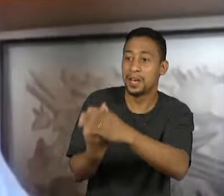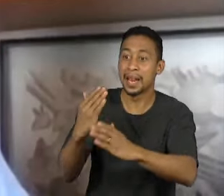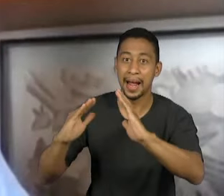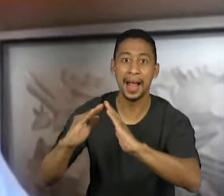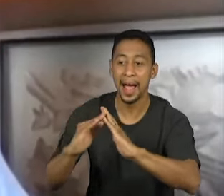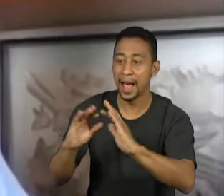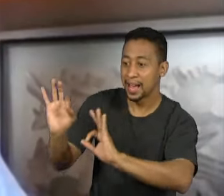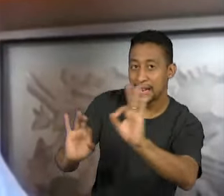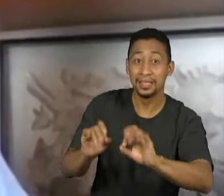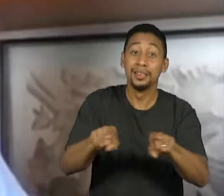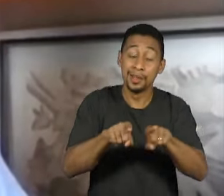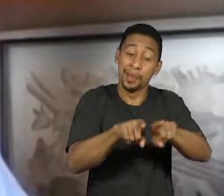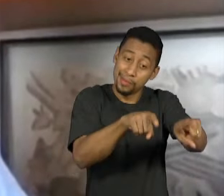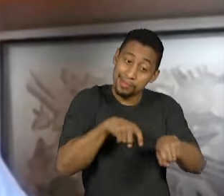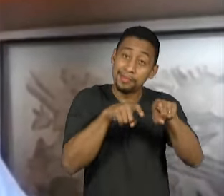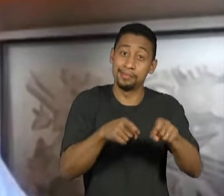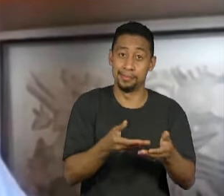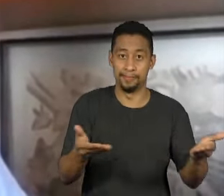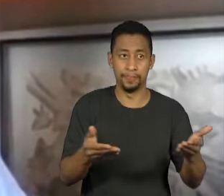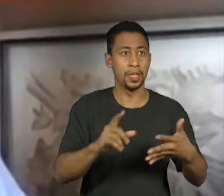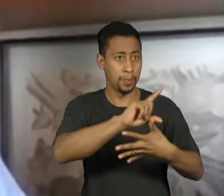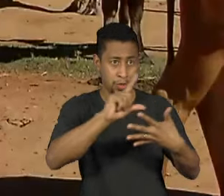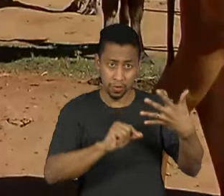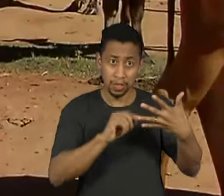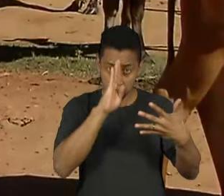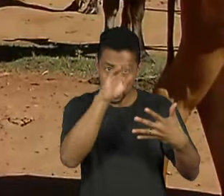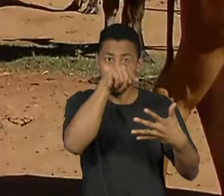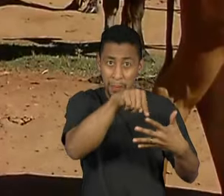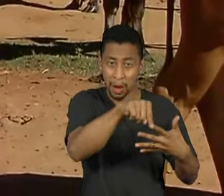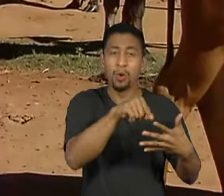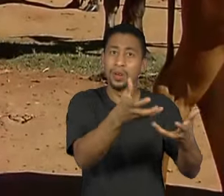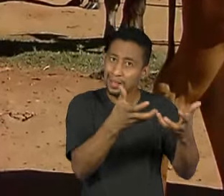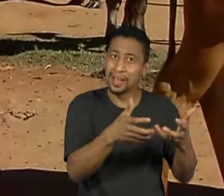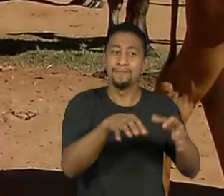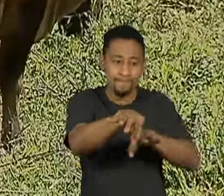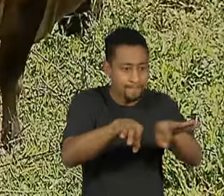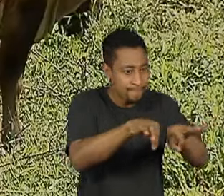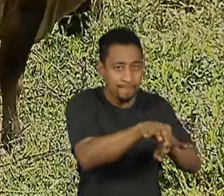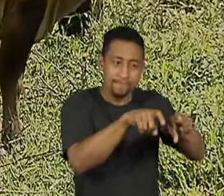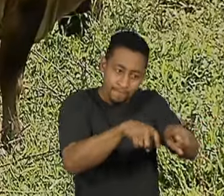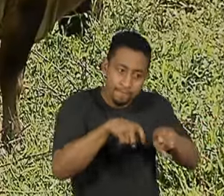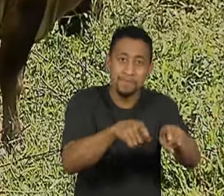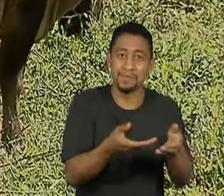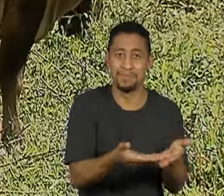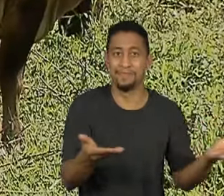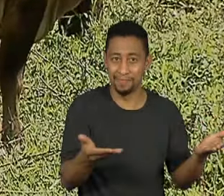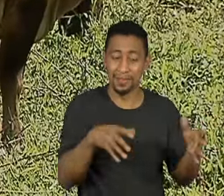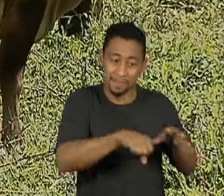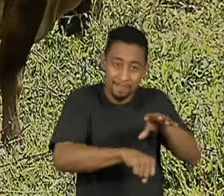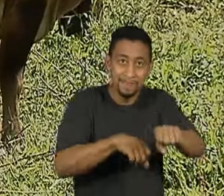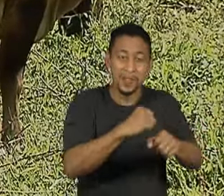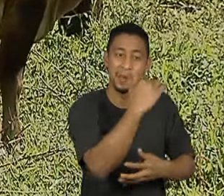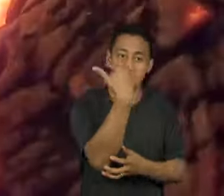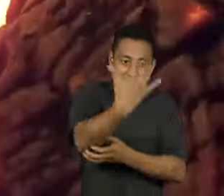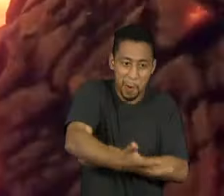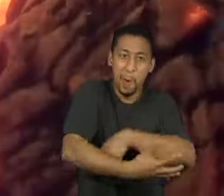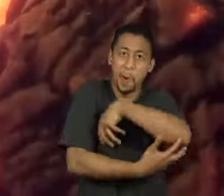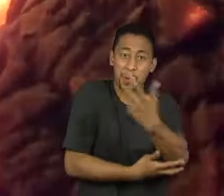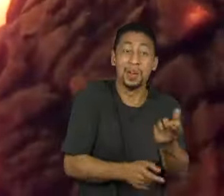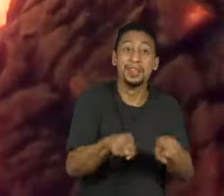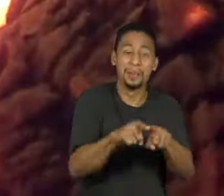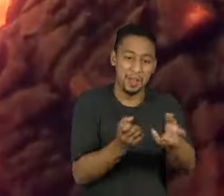Na Mata Atlântica, o principal ainda é a agricultura, né? Pastagem, culturas agrícolas, um pouco ainda é queimar, fazer carvão